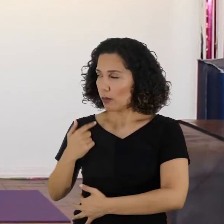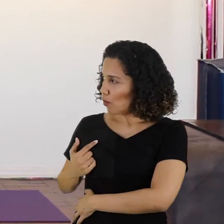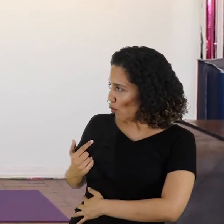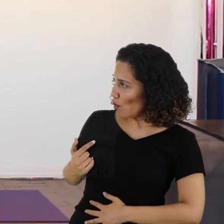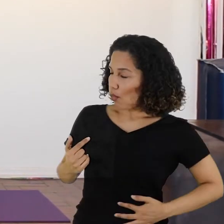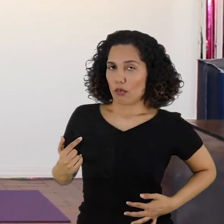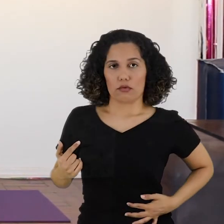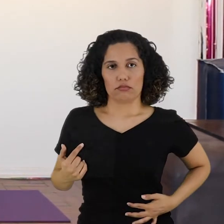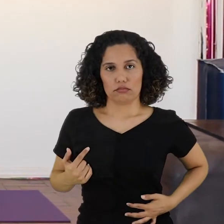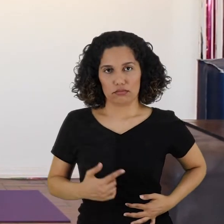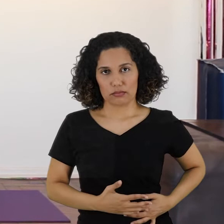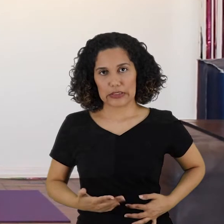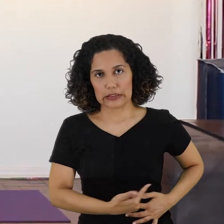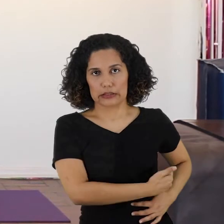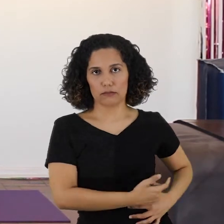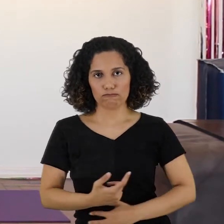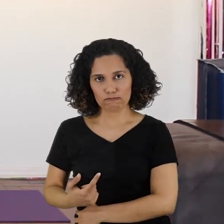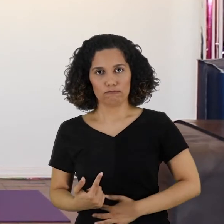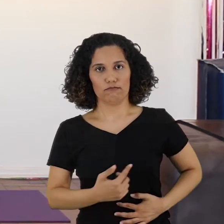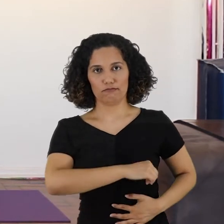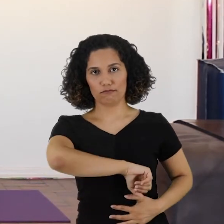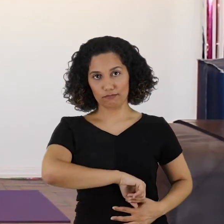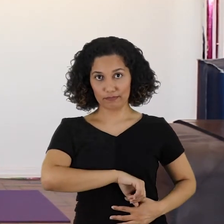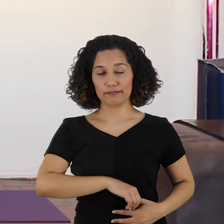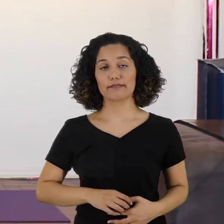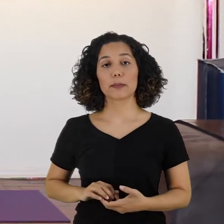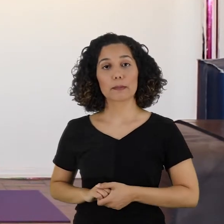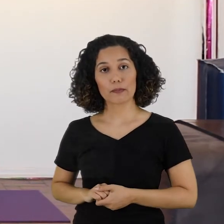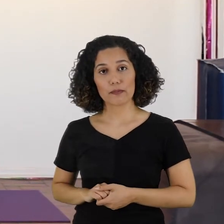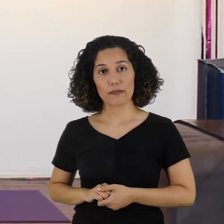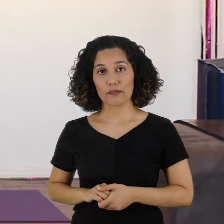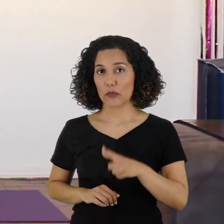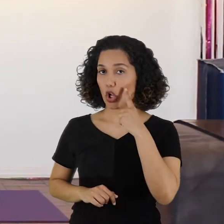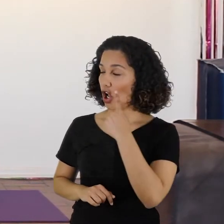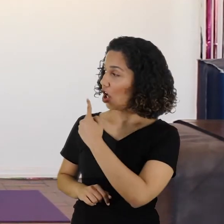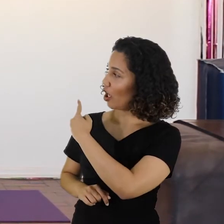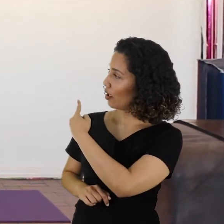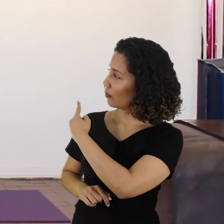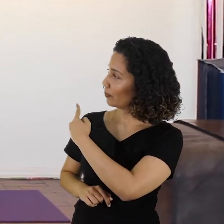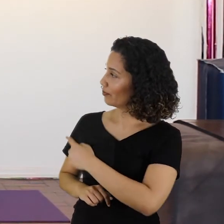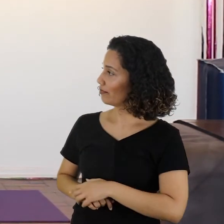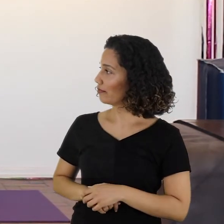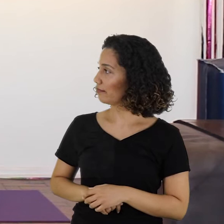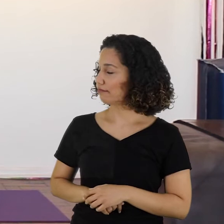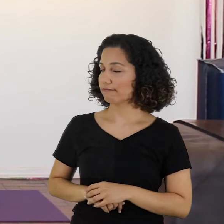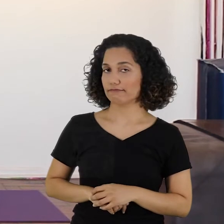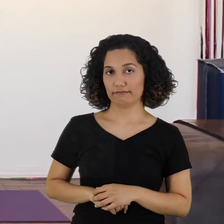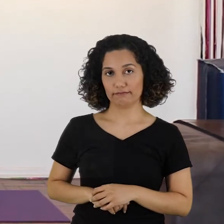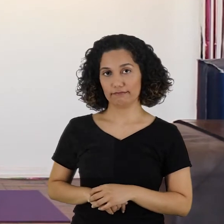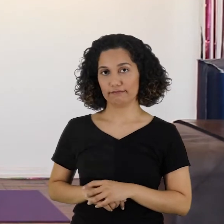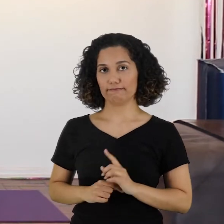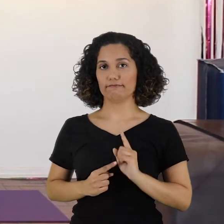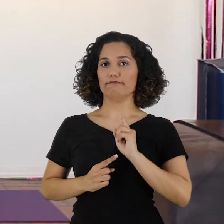aqui é puxa a barriga para trás, tá? A minha mão direita vai vir aqui atrás do cóccix, ó. Eu vou